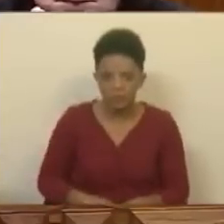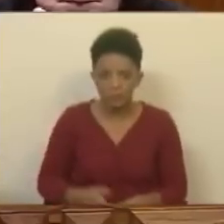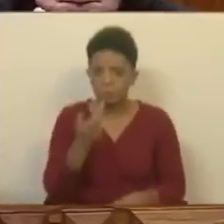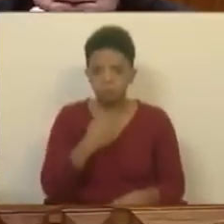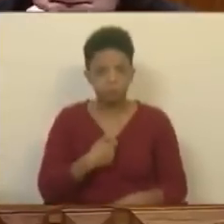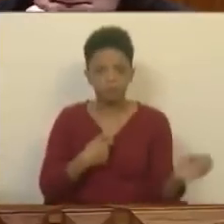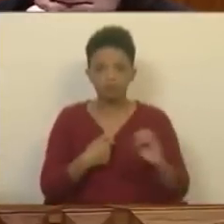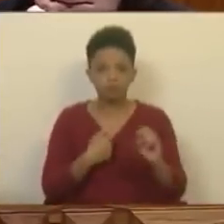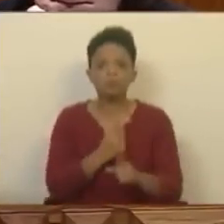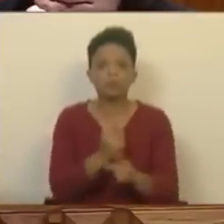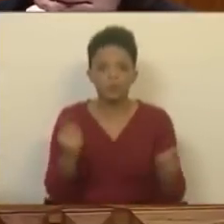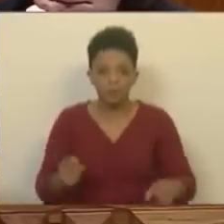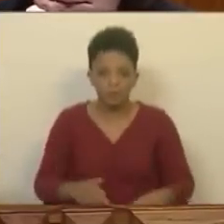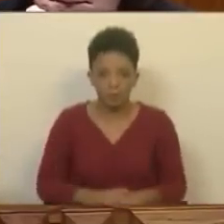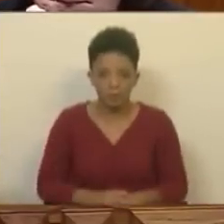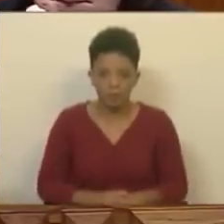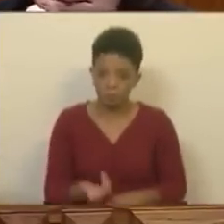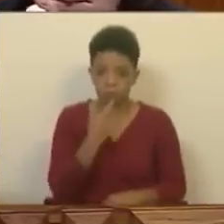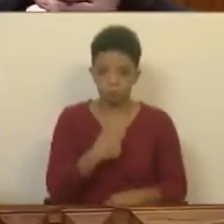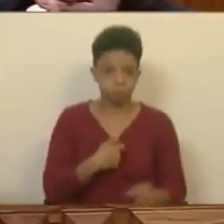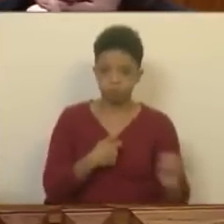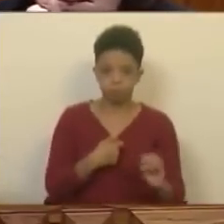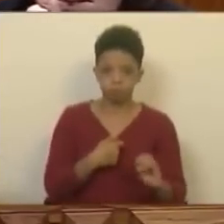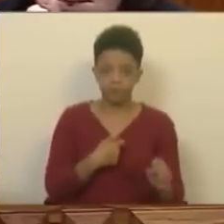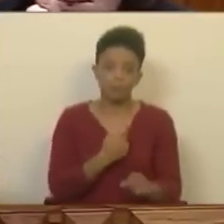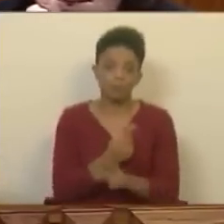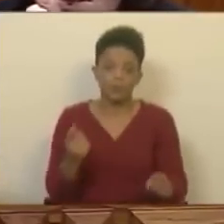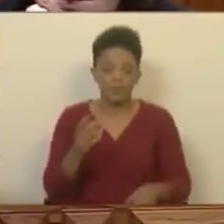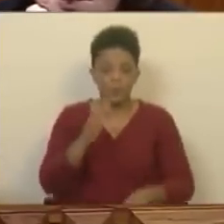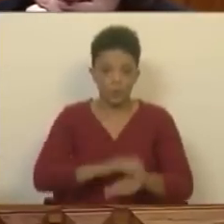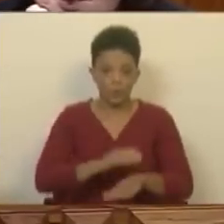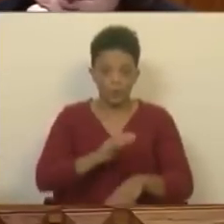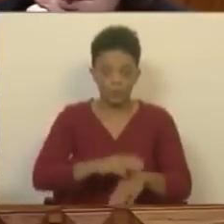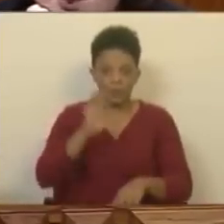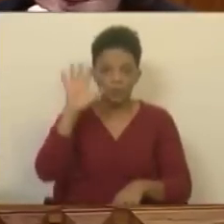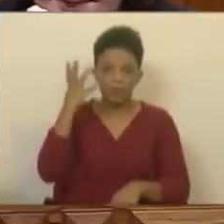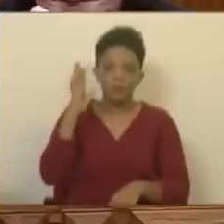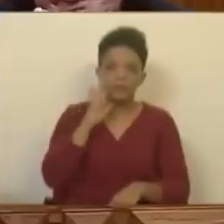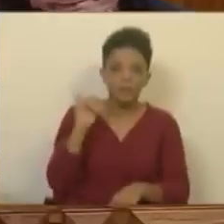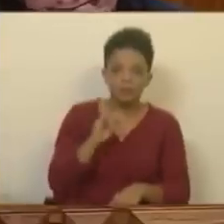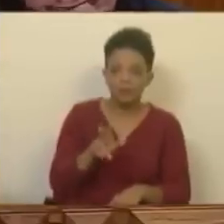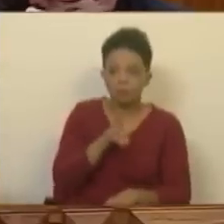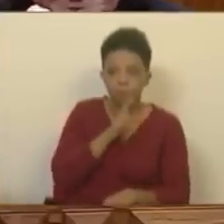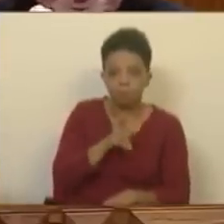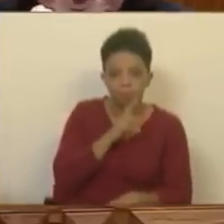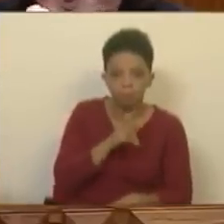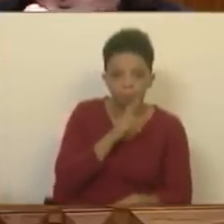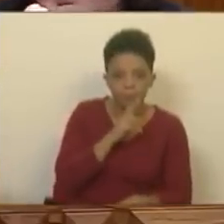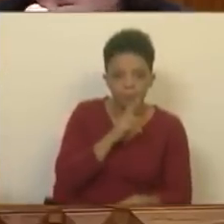por que que não responde não responde porque sempre que tentou responder